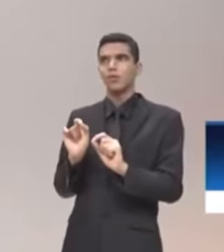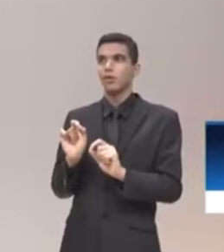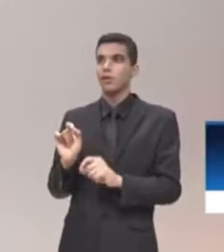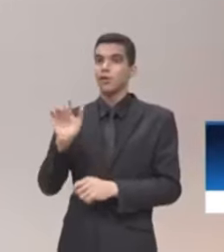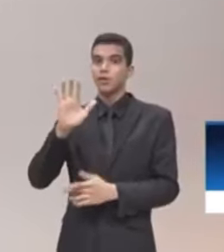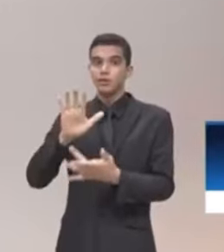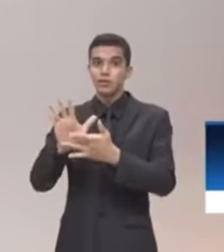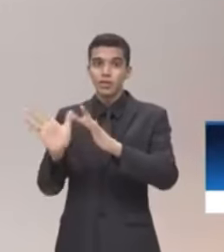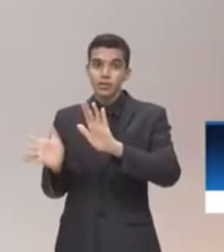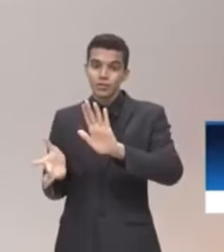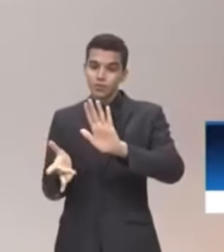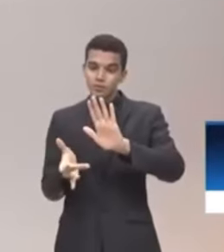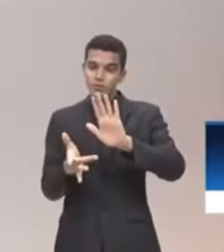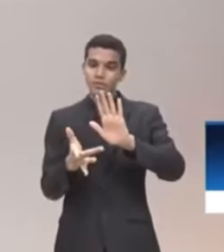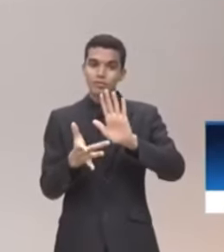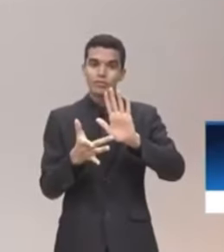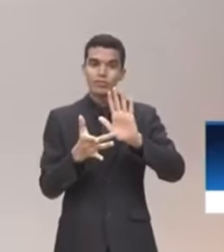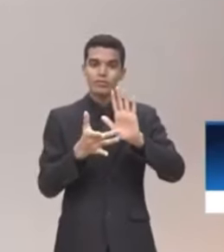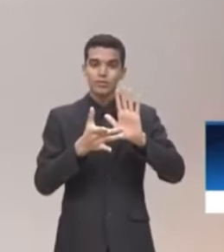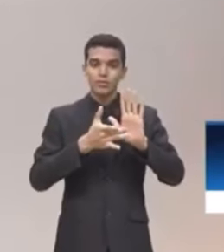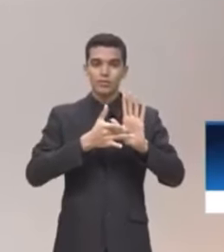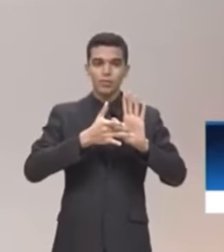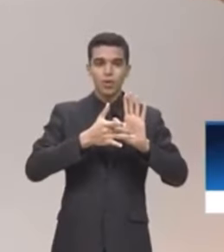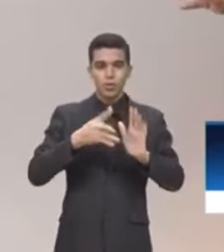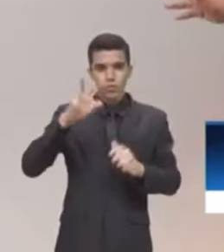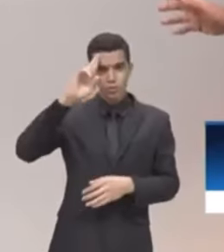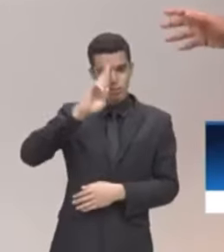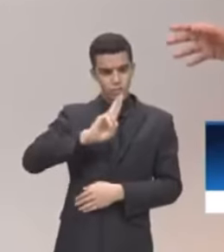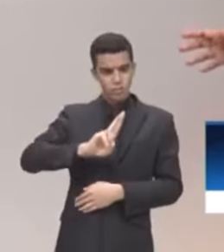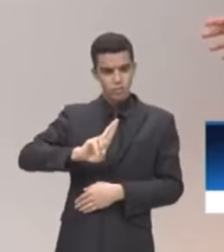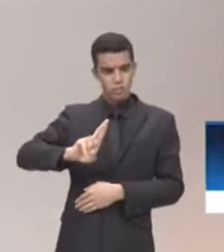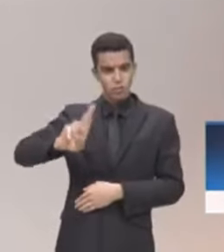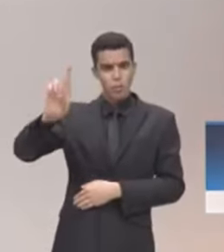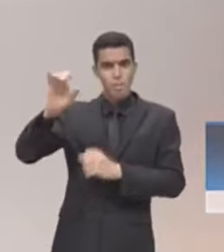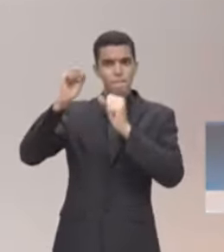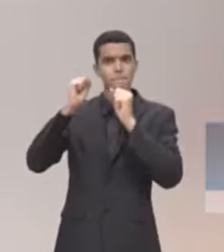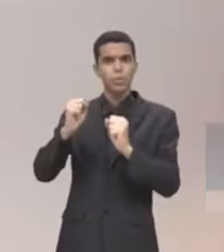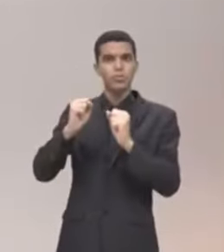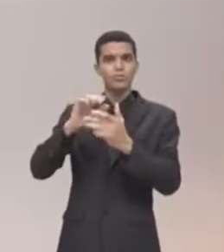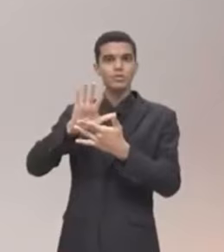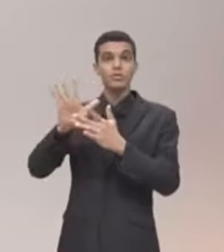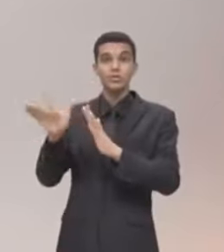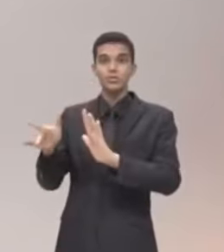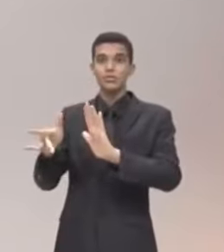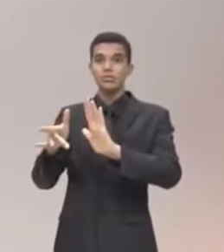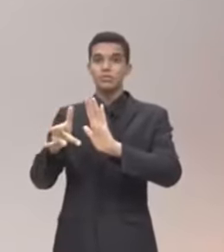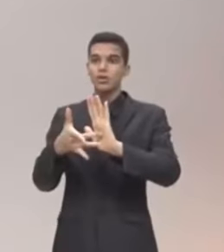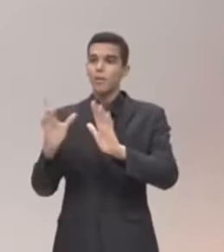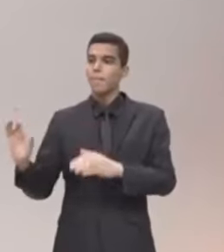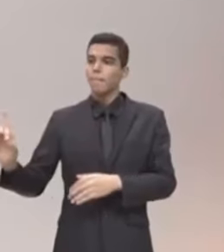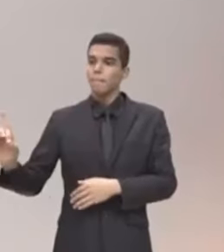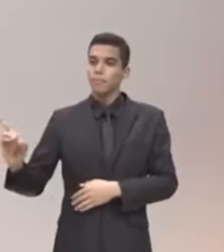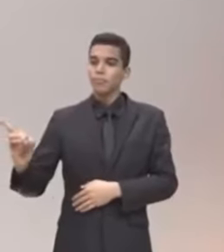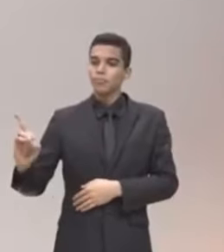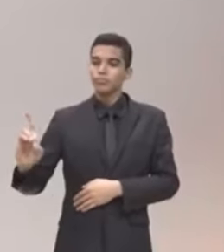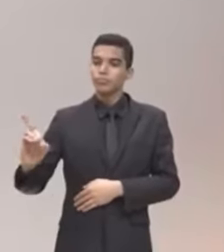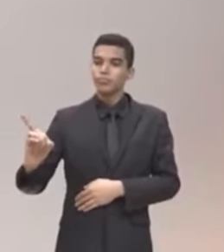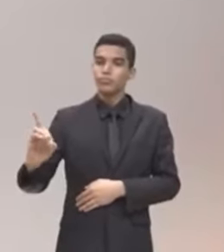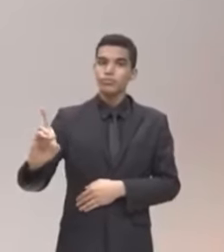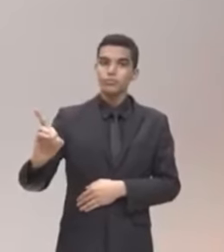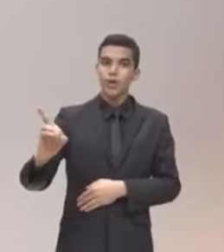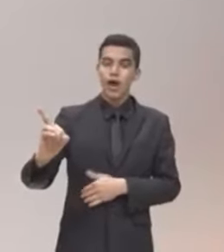que Jesus, o grande mestre, ia passar ali.